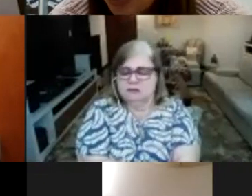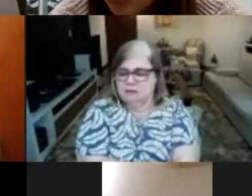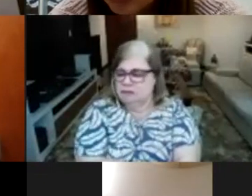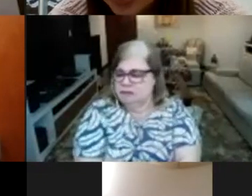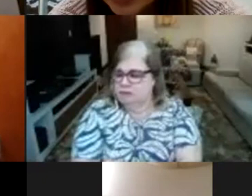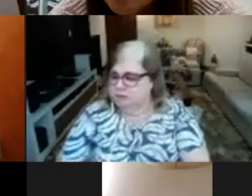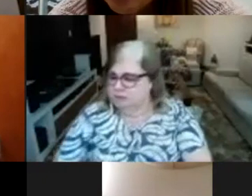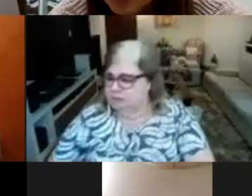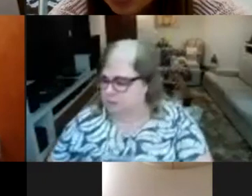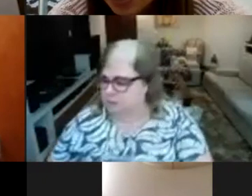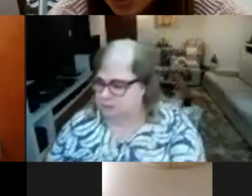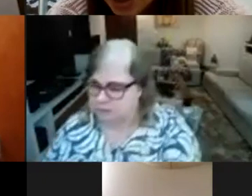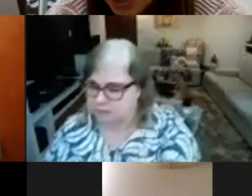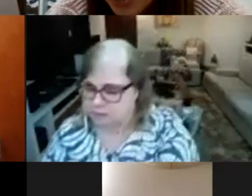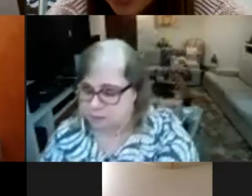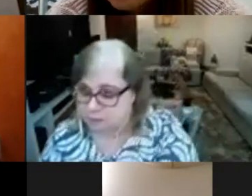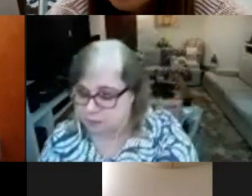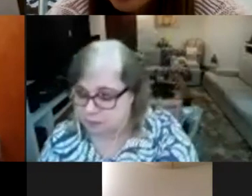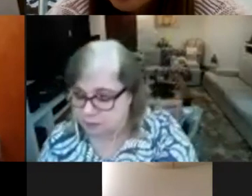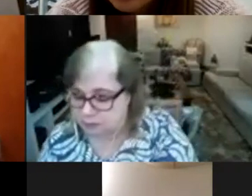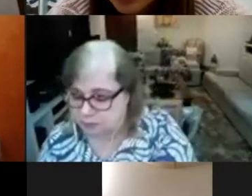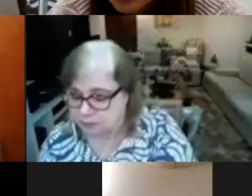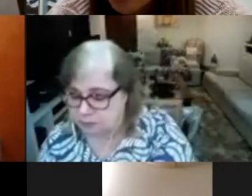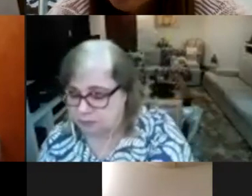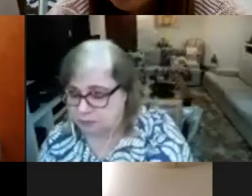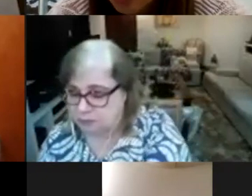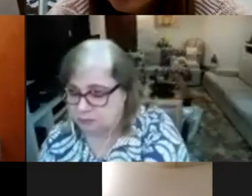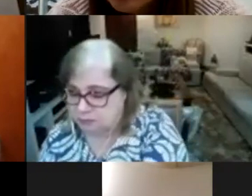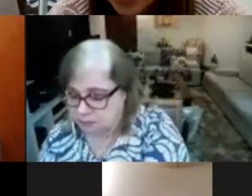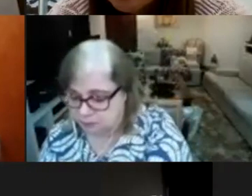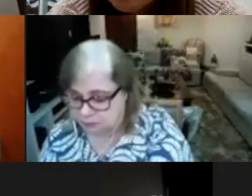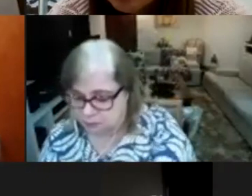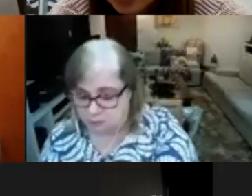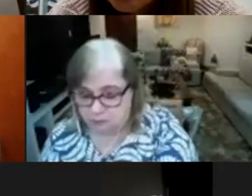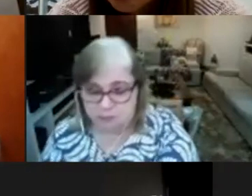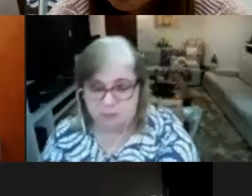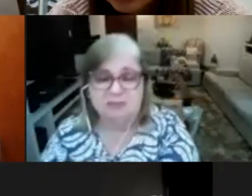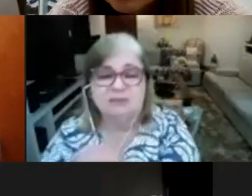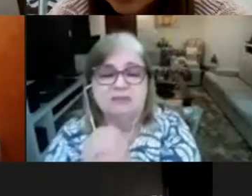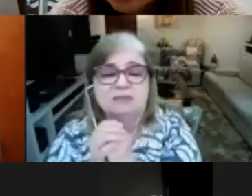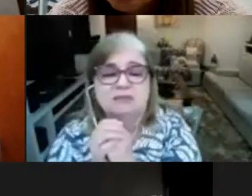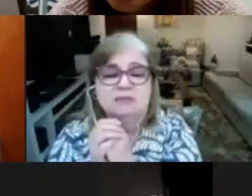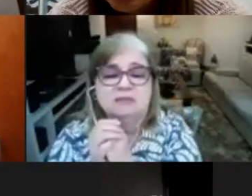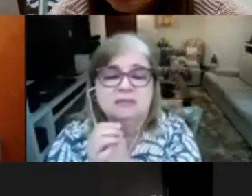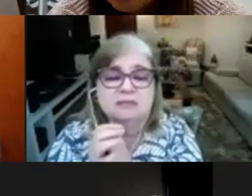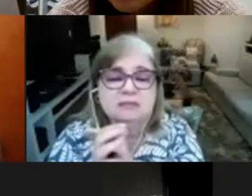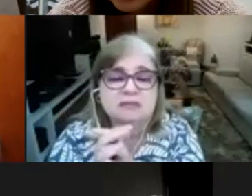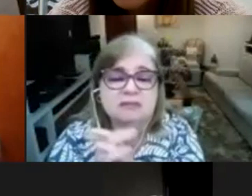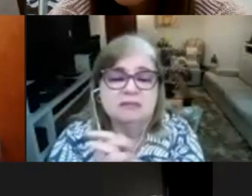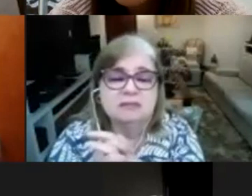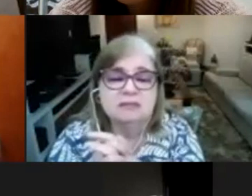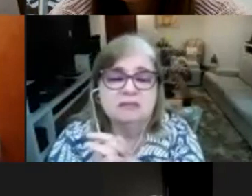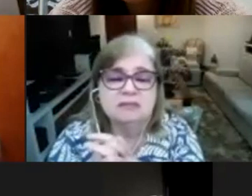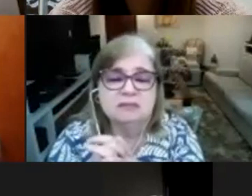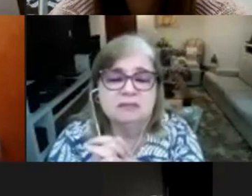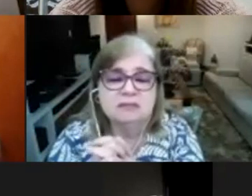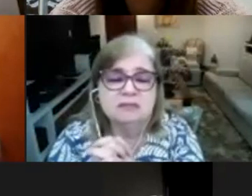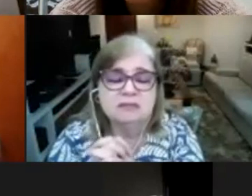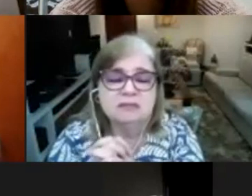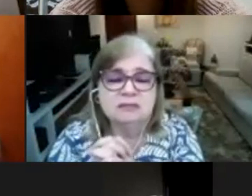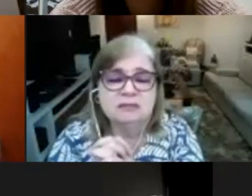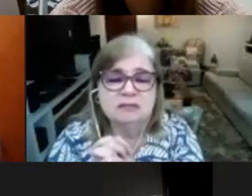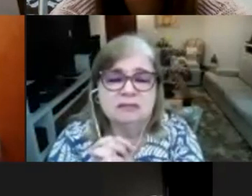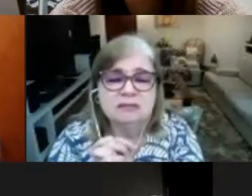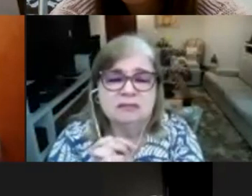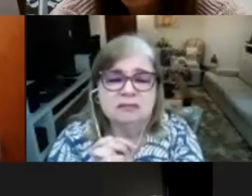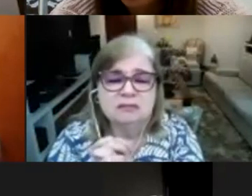um encontro aí. Se Deus quiser, logo em breve vamos estar juntas, sim. Aqui, a Simone, preciso